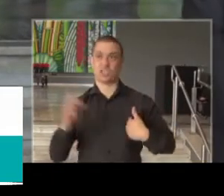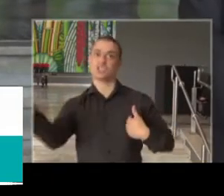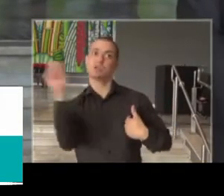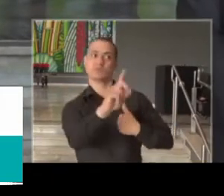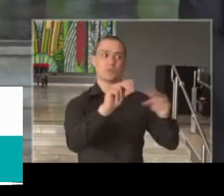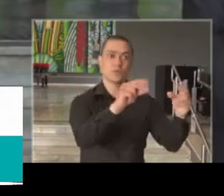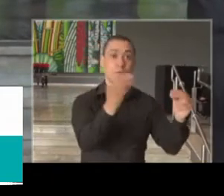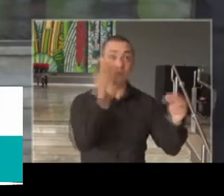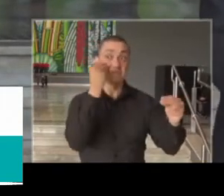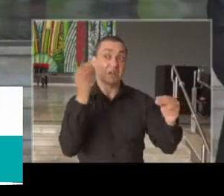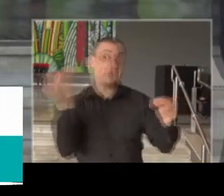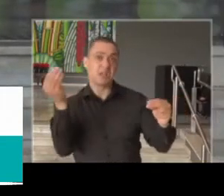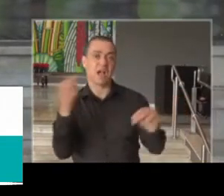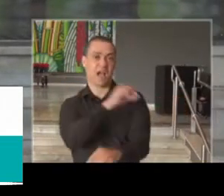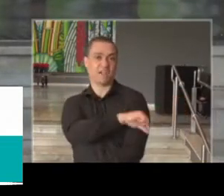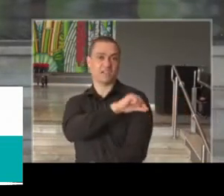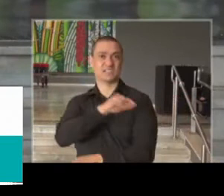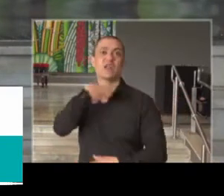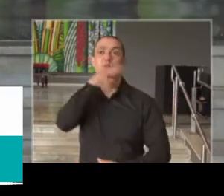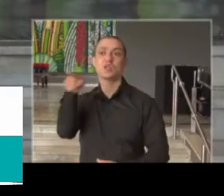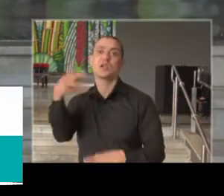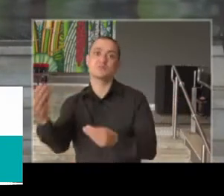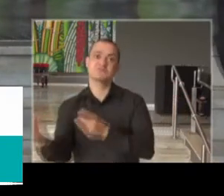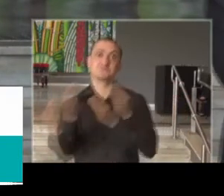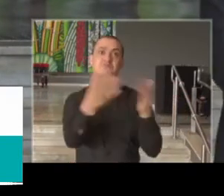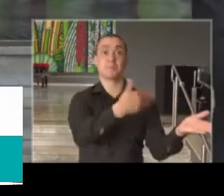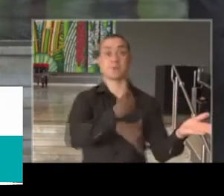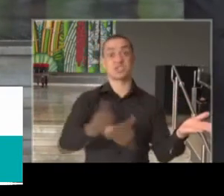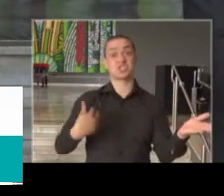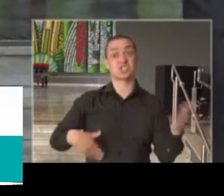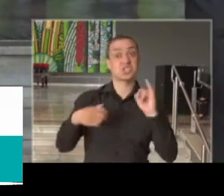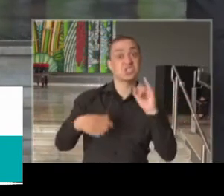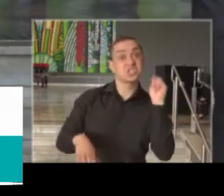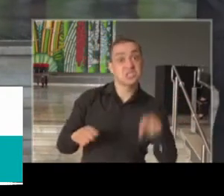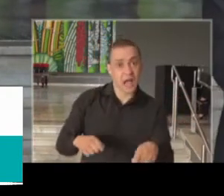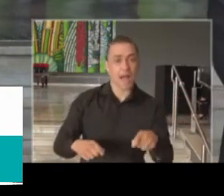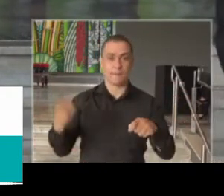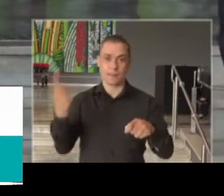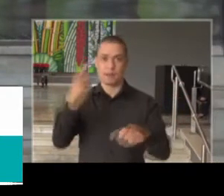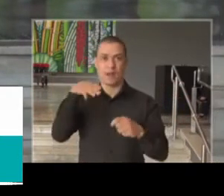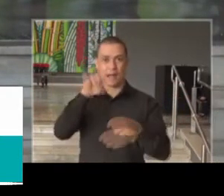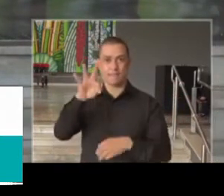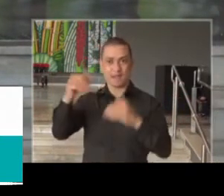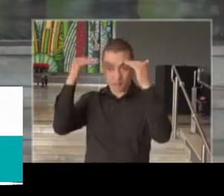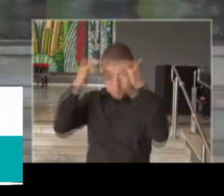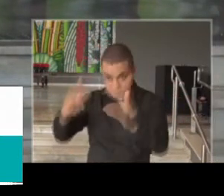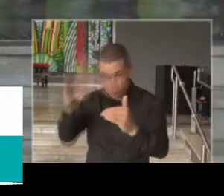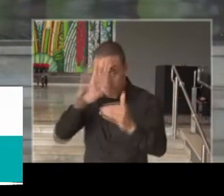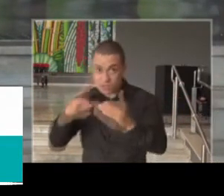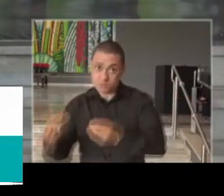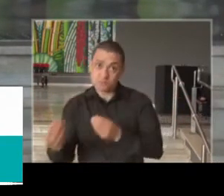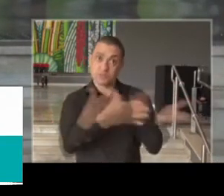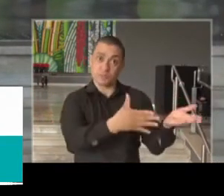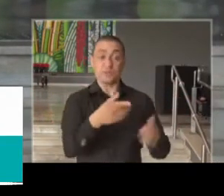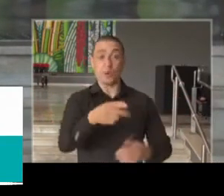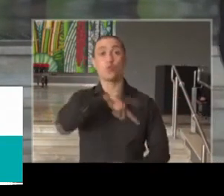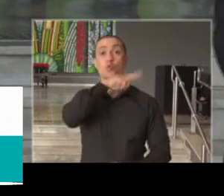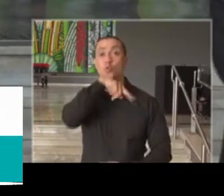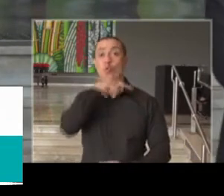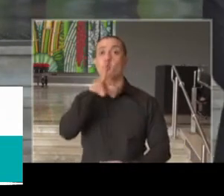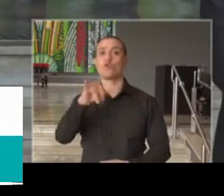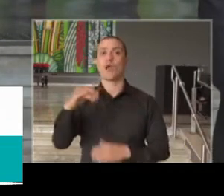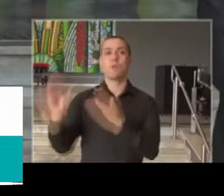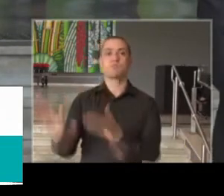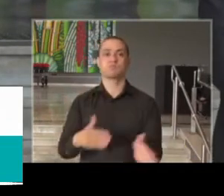o fornecimento da vacina do Butantan, então logo possamos cumprir a nossa meta aqui no Brasil. E o Butantan estará